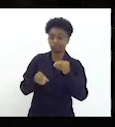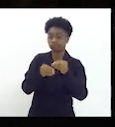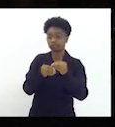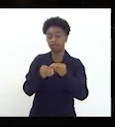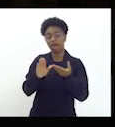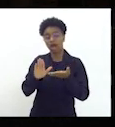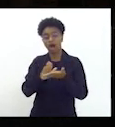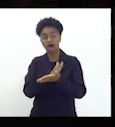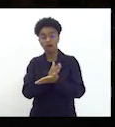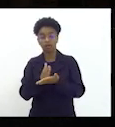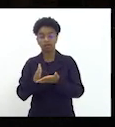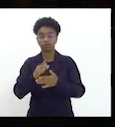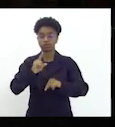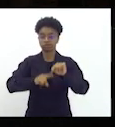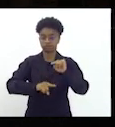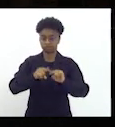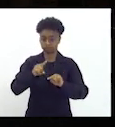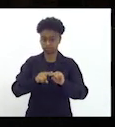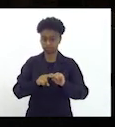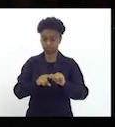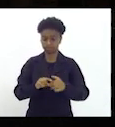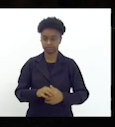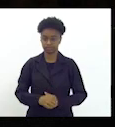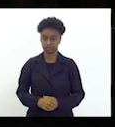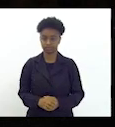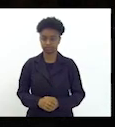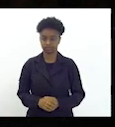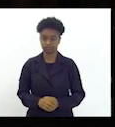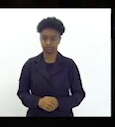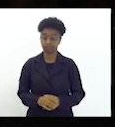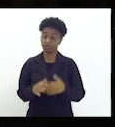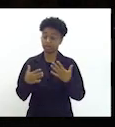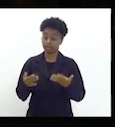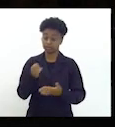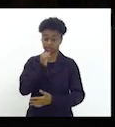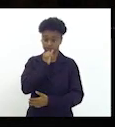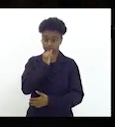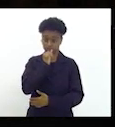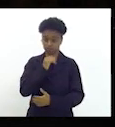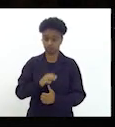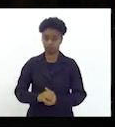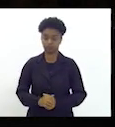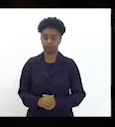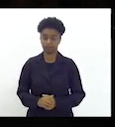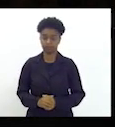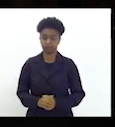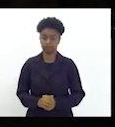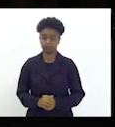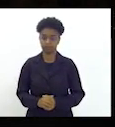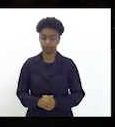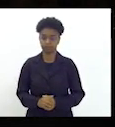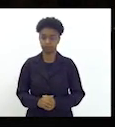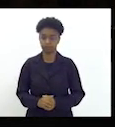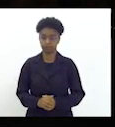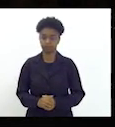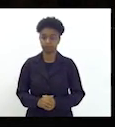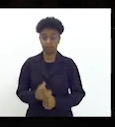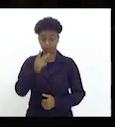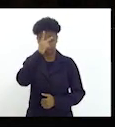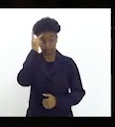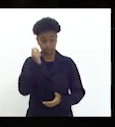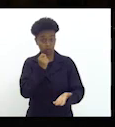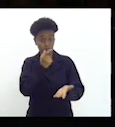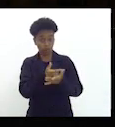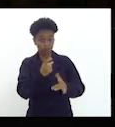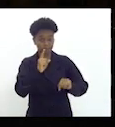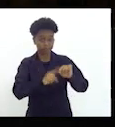determinado produto por exemplo cidadão compra